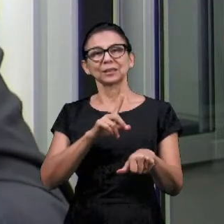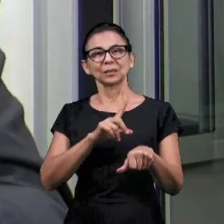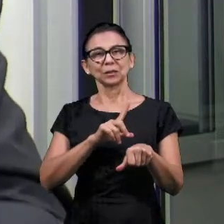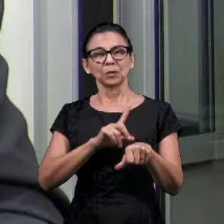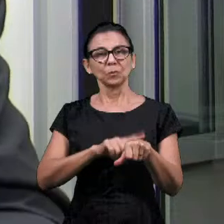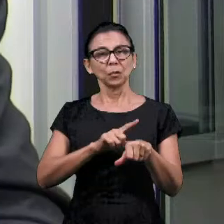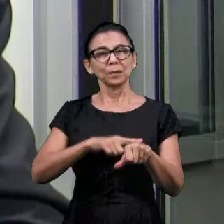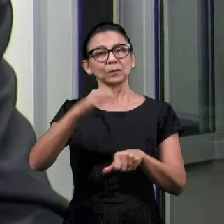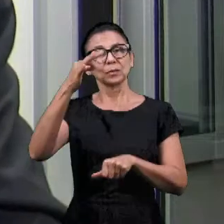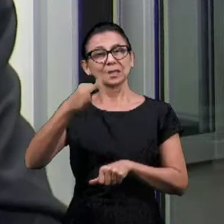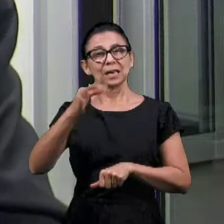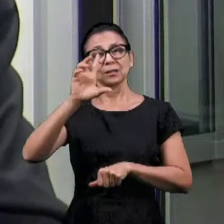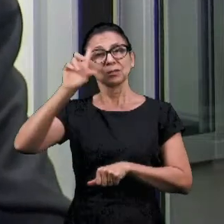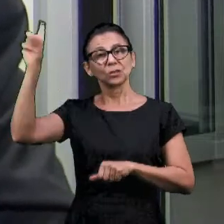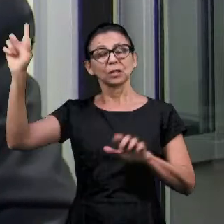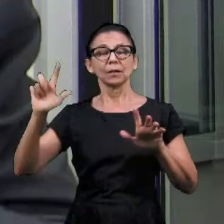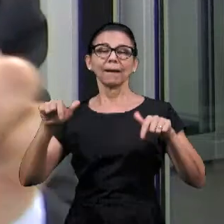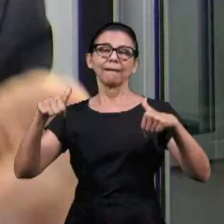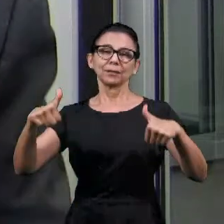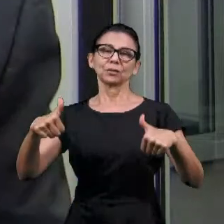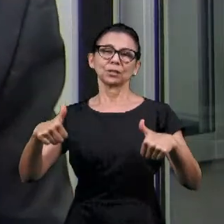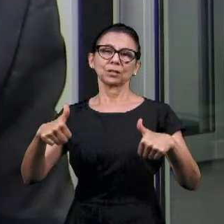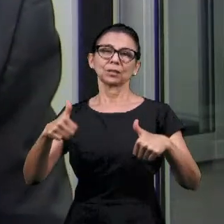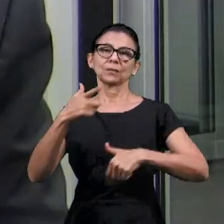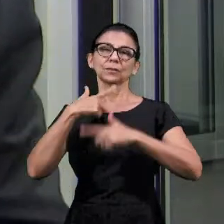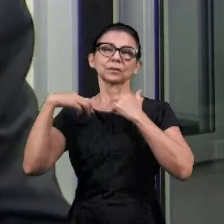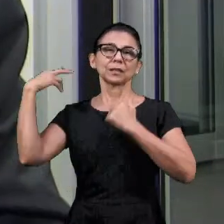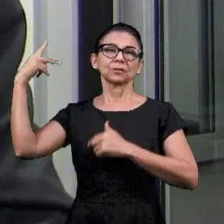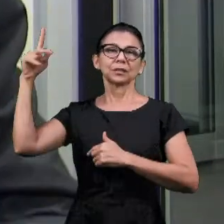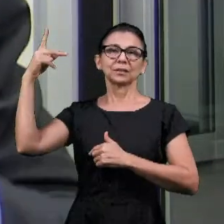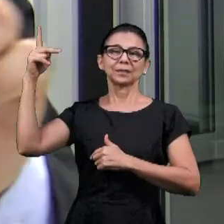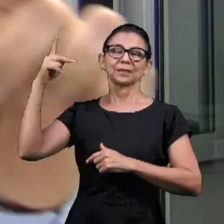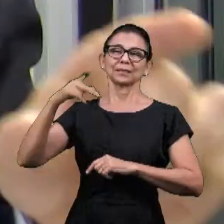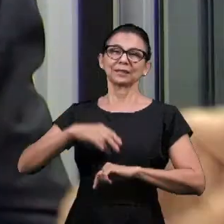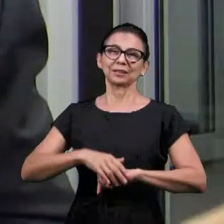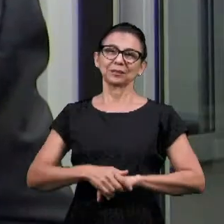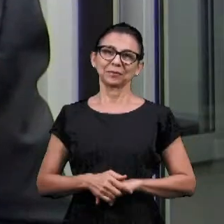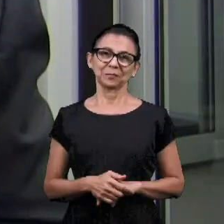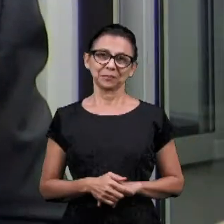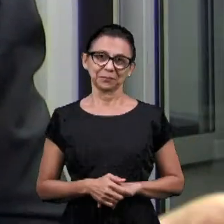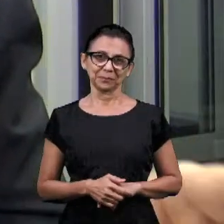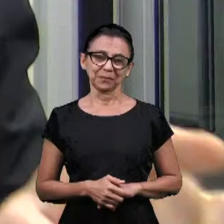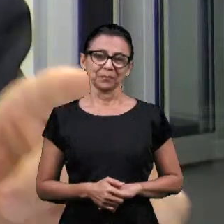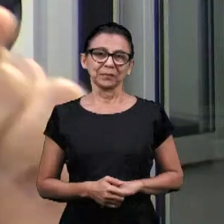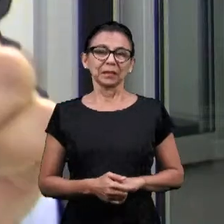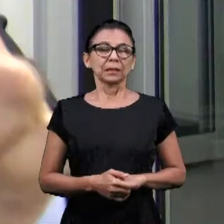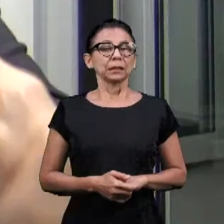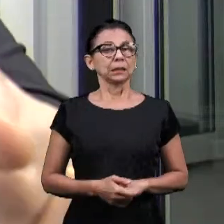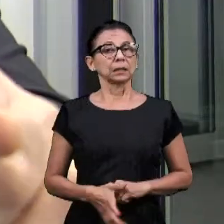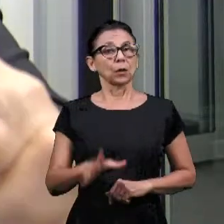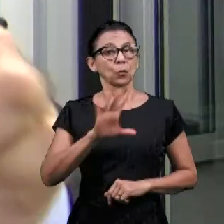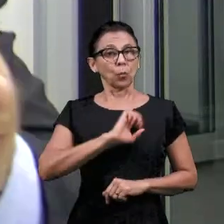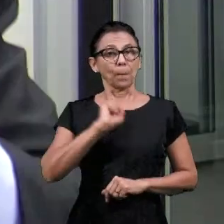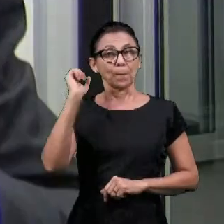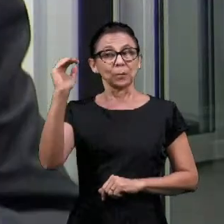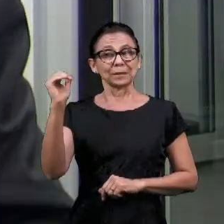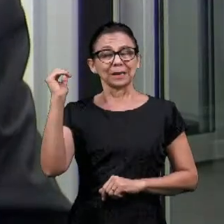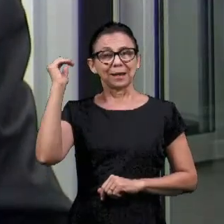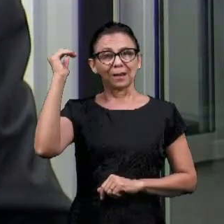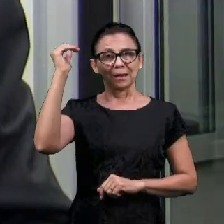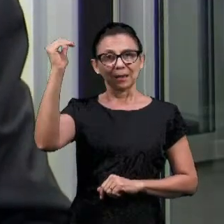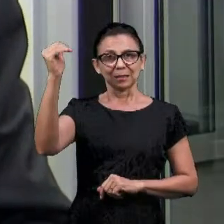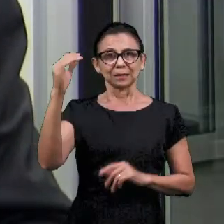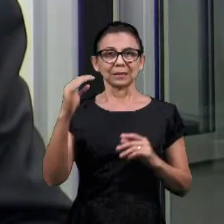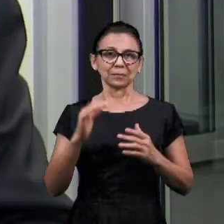o que o servo não pode deixar é que a mágoa vença o amor. É o outro que falou uma coisa